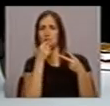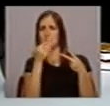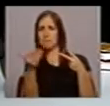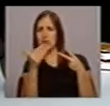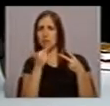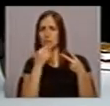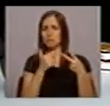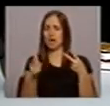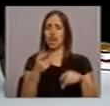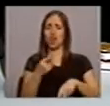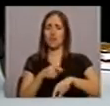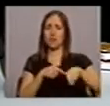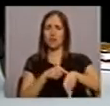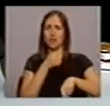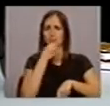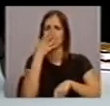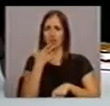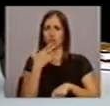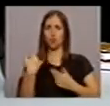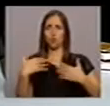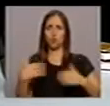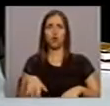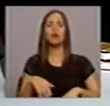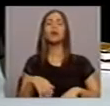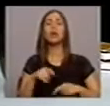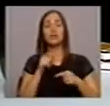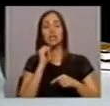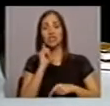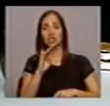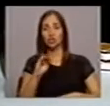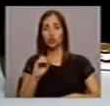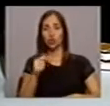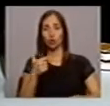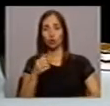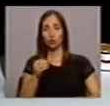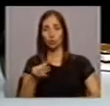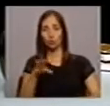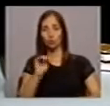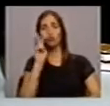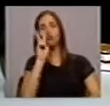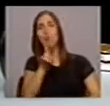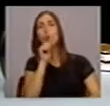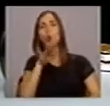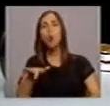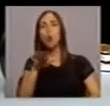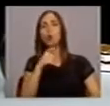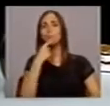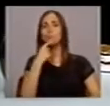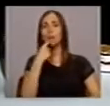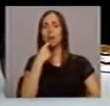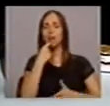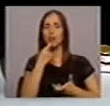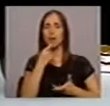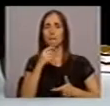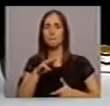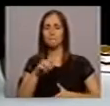na televisão. São isótopos que foram encontrados em meteoritos. Os meteoritos são os restos da formação dos planetas, são as rochas,